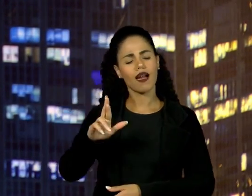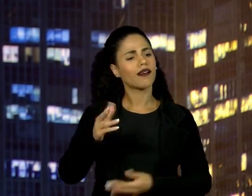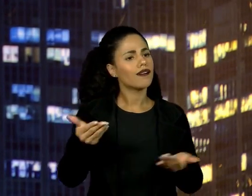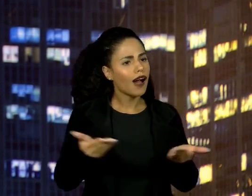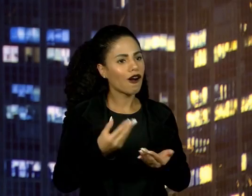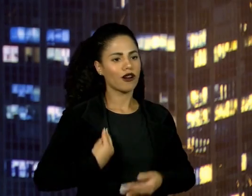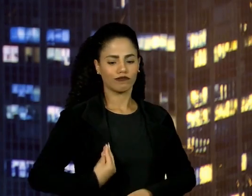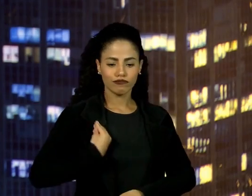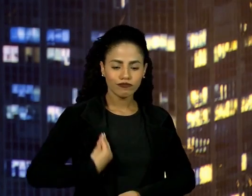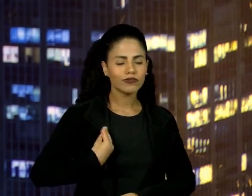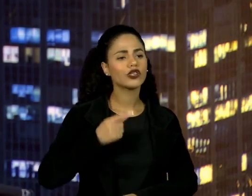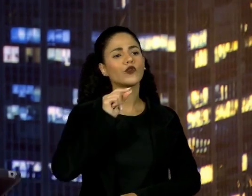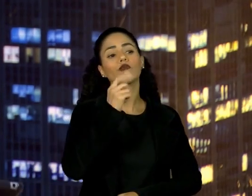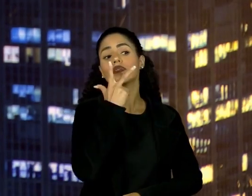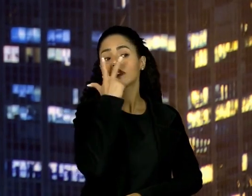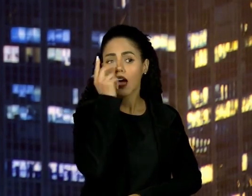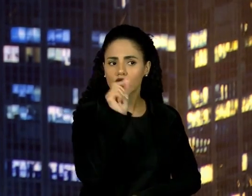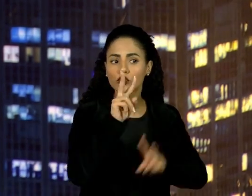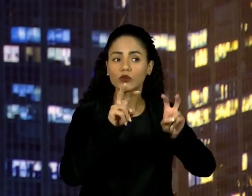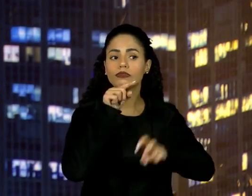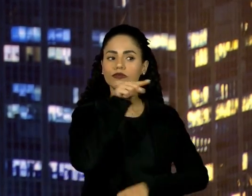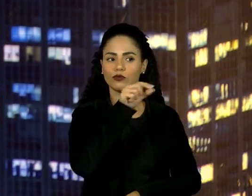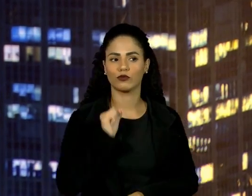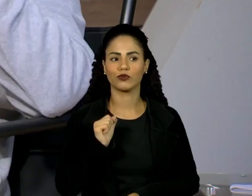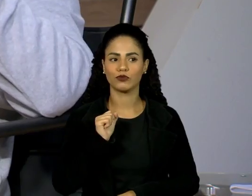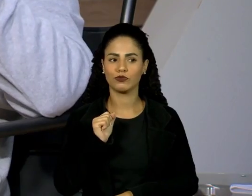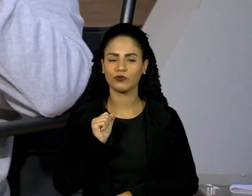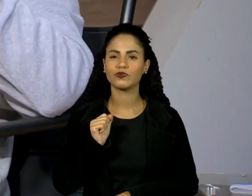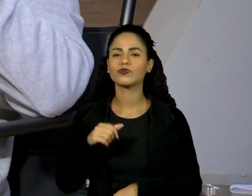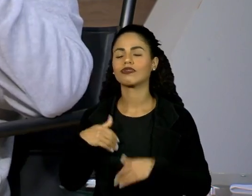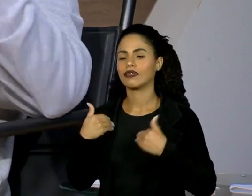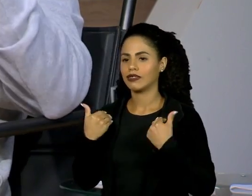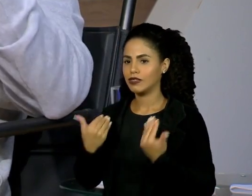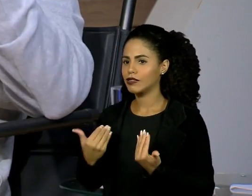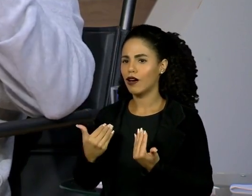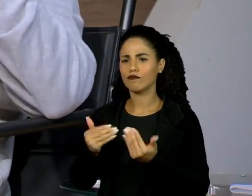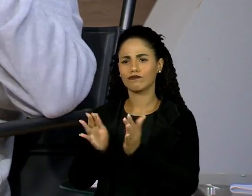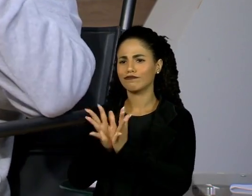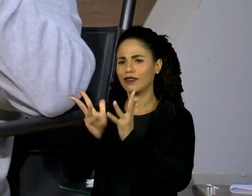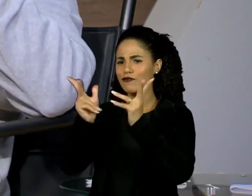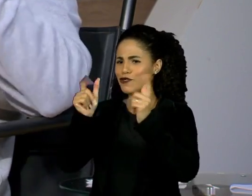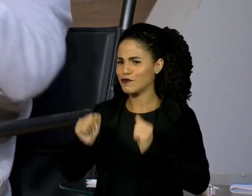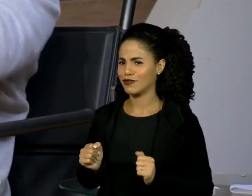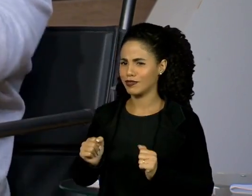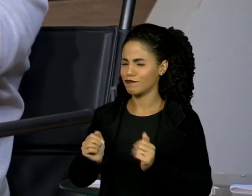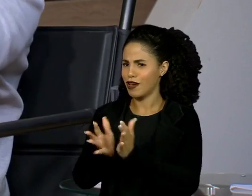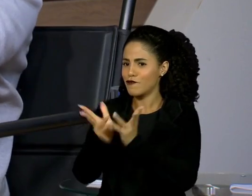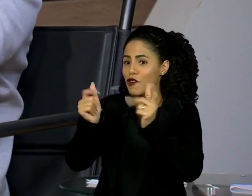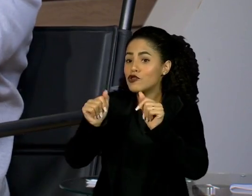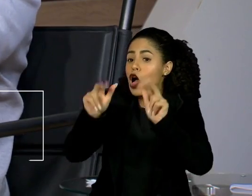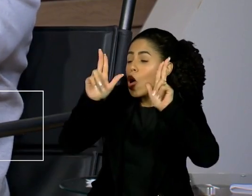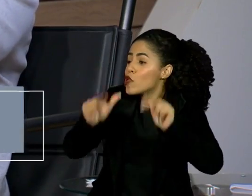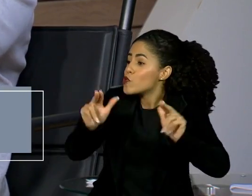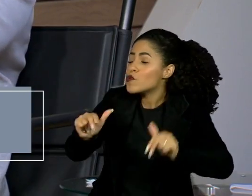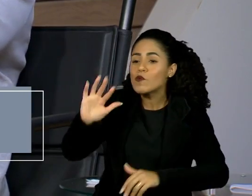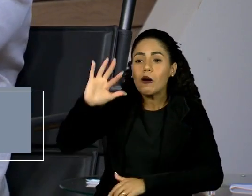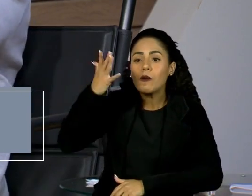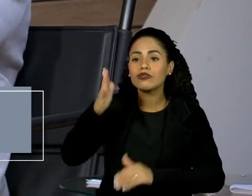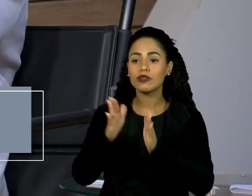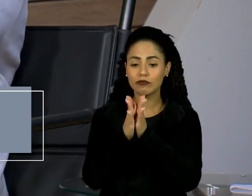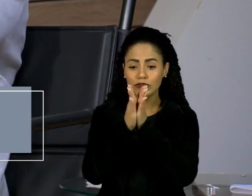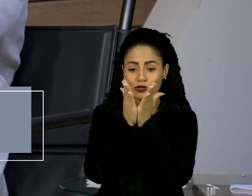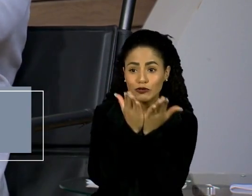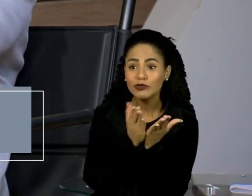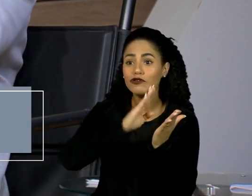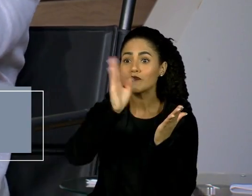ainda em vida, né? O que você acha disso? É um fenômeno isso, né? Nunca aconteceu de um livro brasileiro, de um